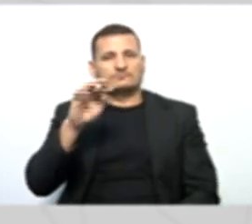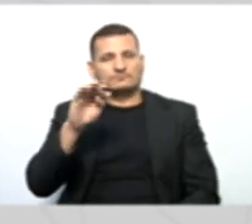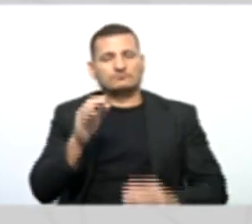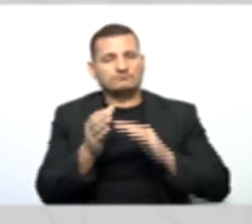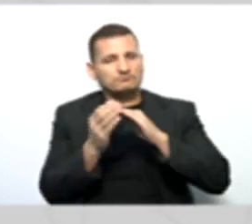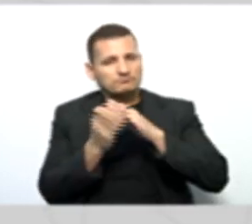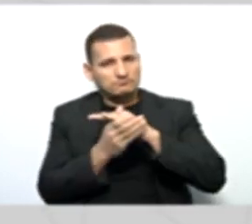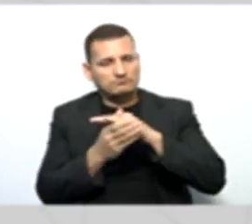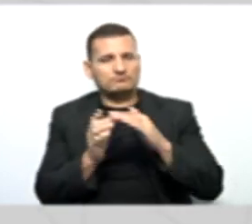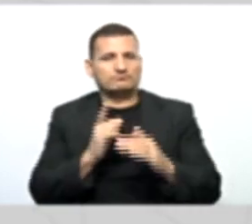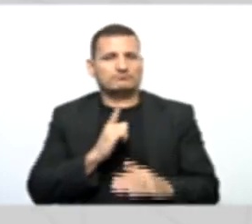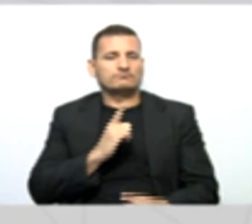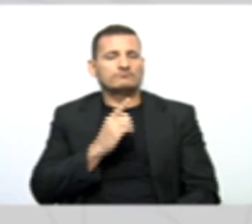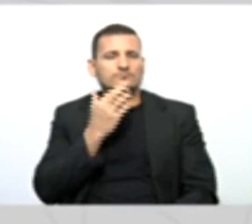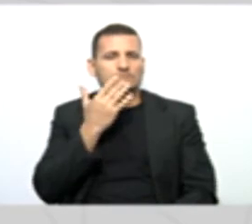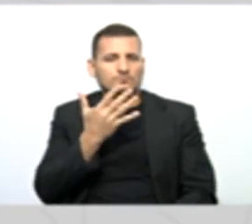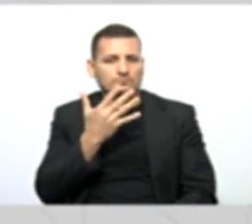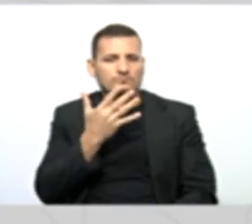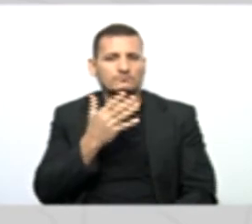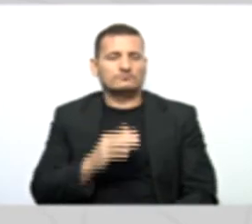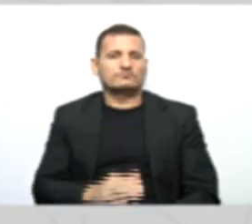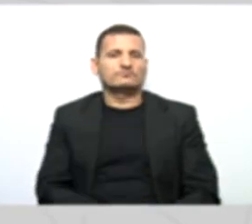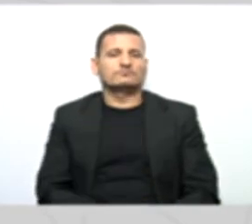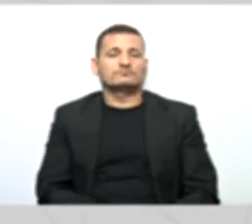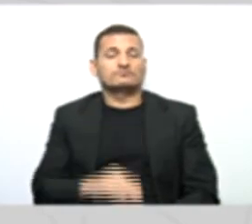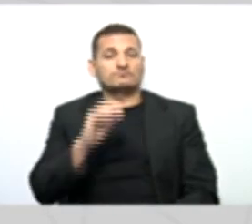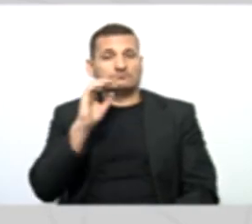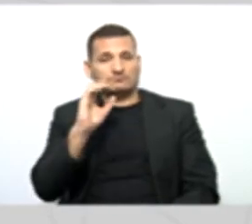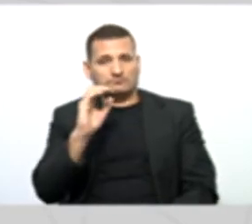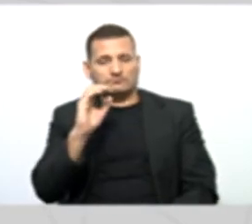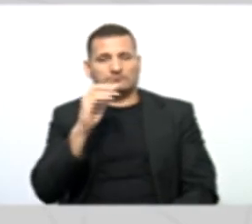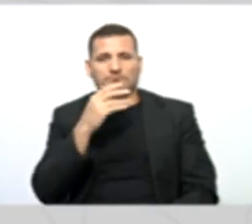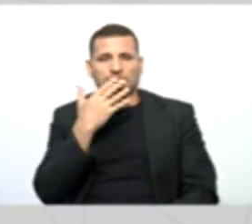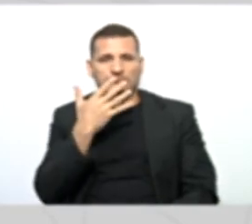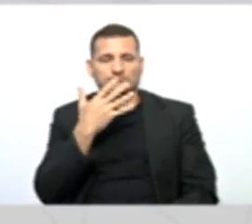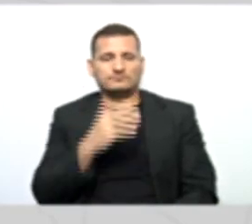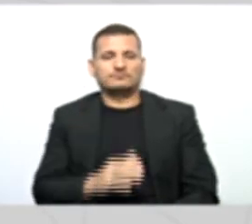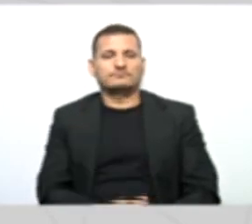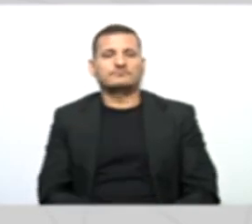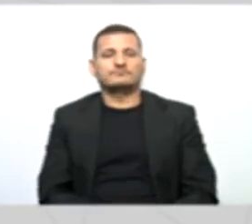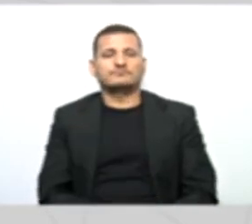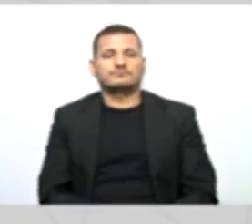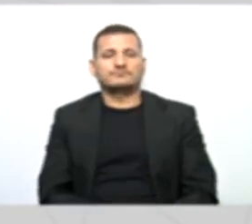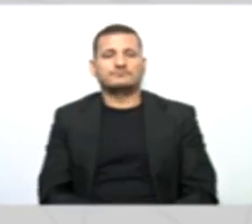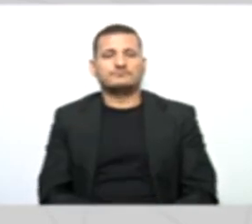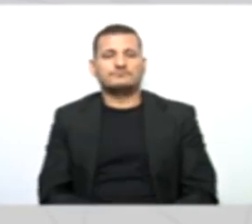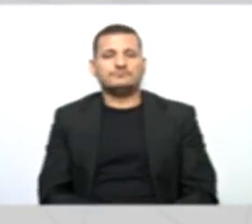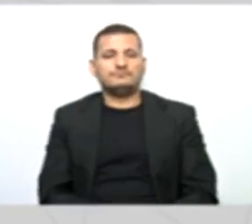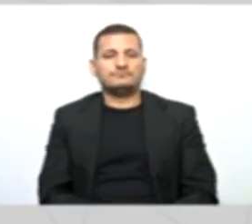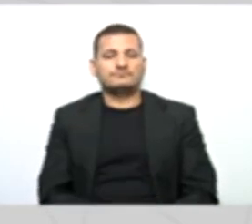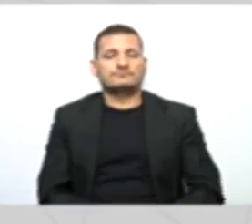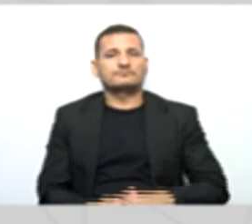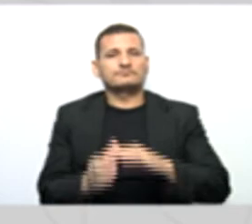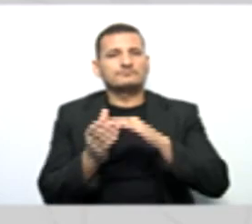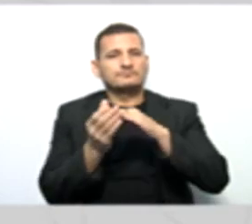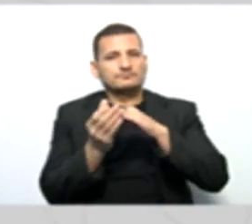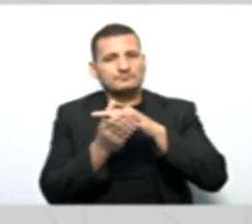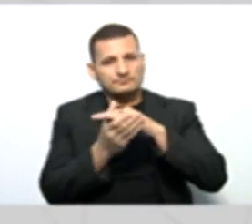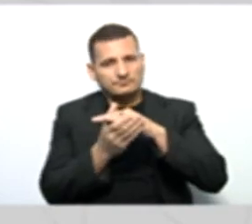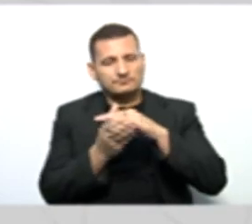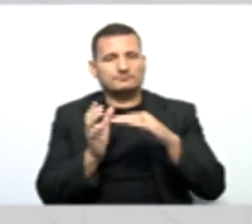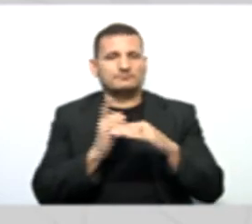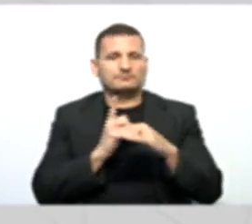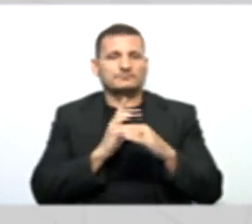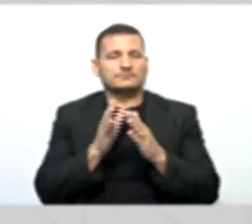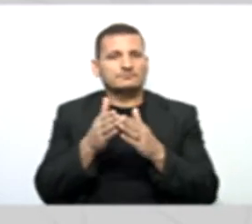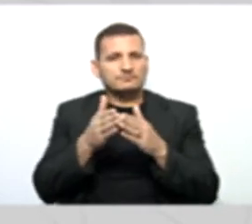vai vir com esse valor vai ser o C, de cor. Concordam que o sapato tem um tamanho? Todo